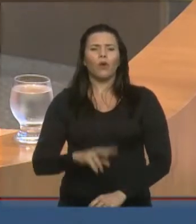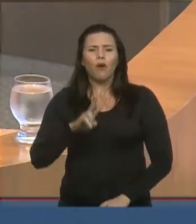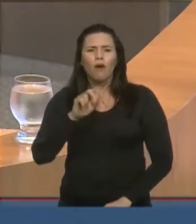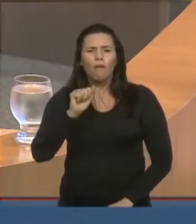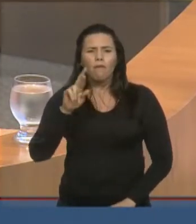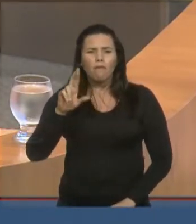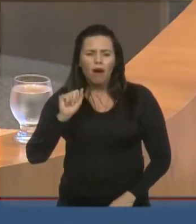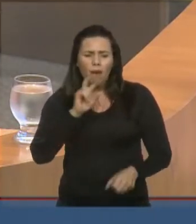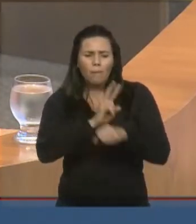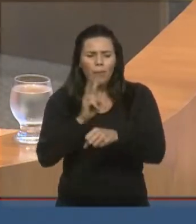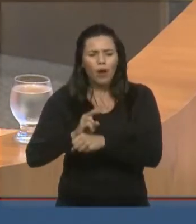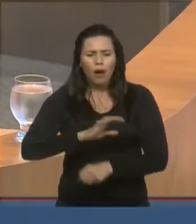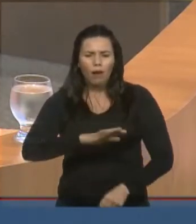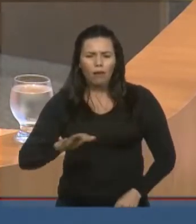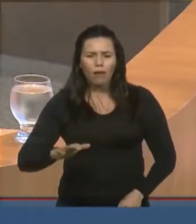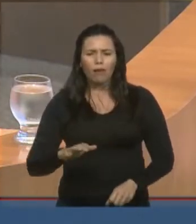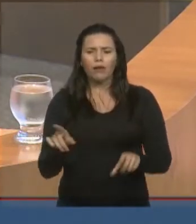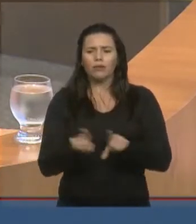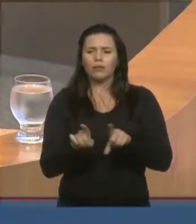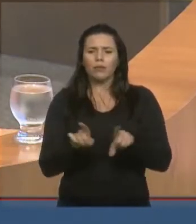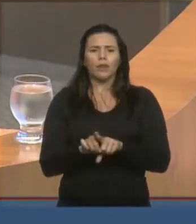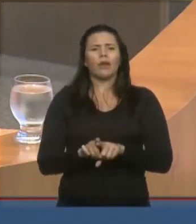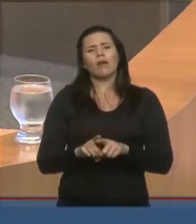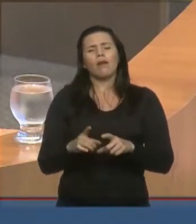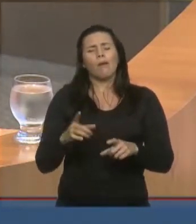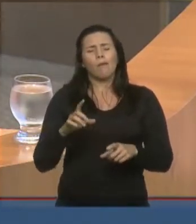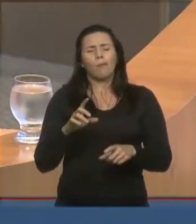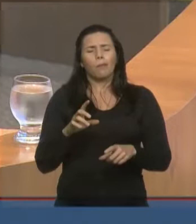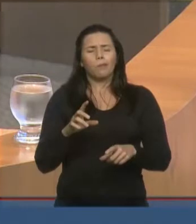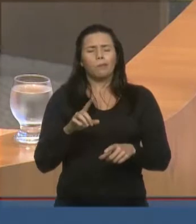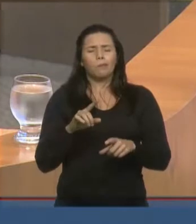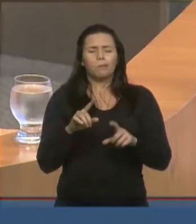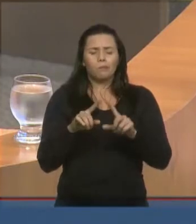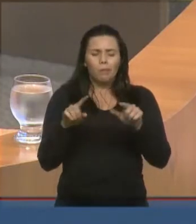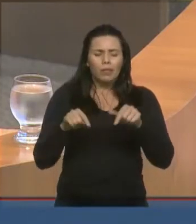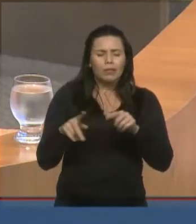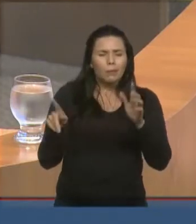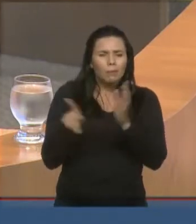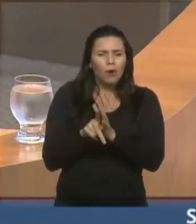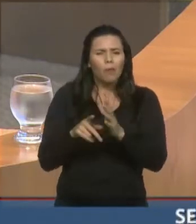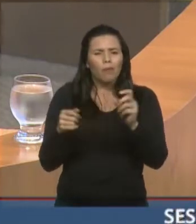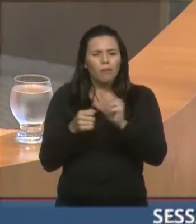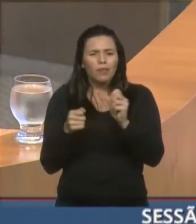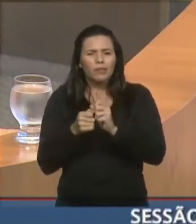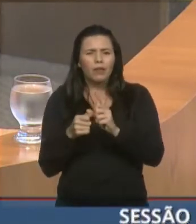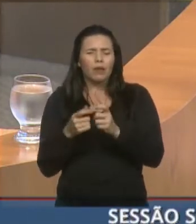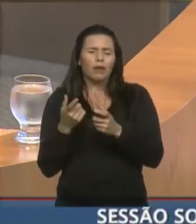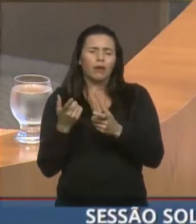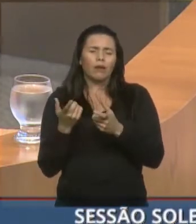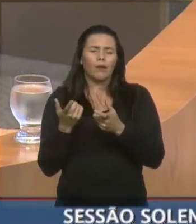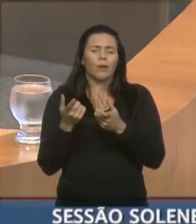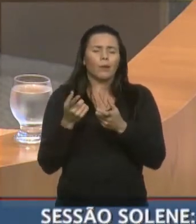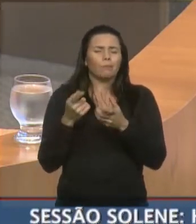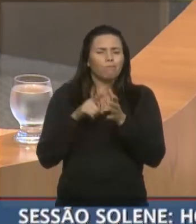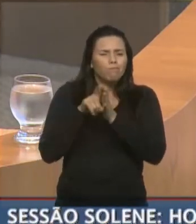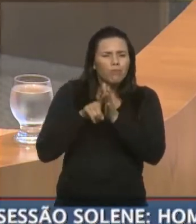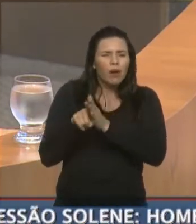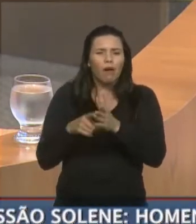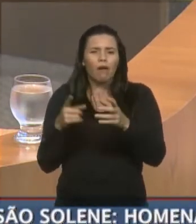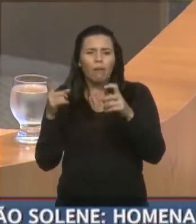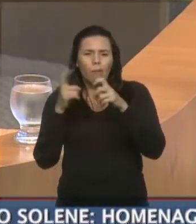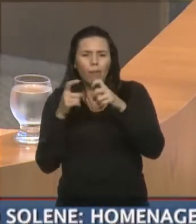Sociais, especializado na realização de perícias técnicas em crianças e adolescentes, integrado por